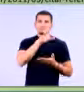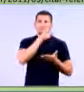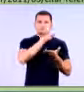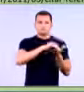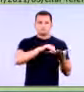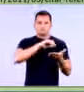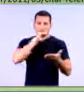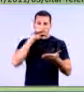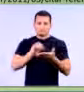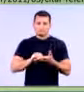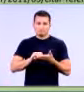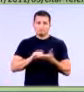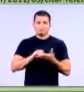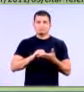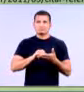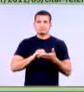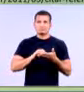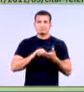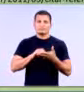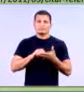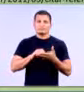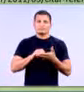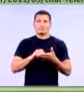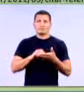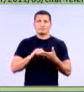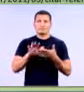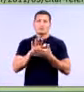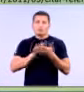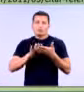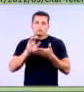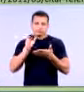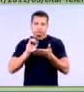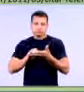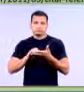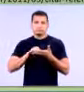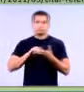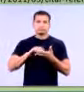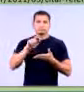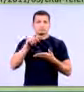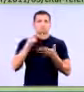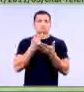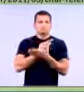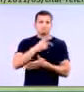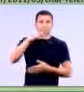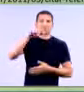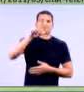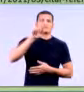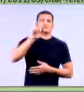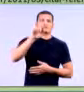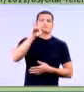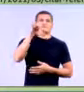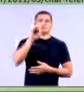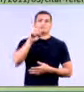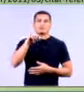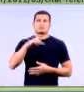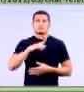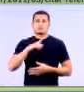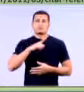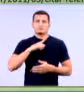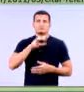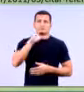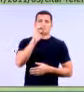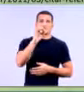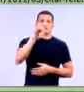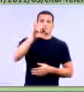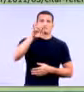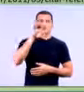a referência a quem a produziu, você comete o crime de plágio. Esse crime, ele é previsto no Código